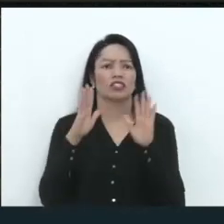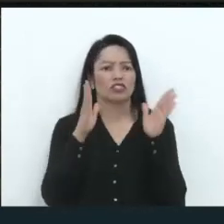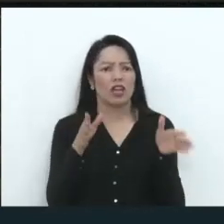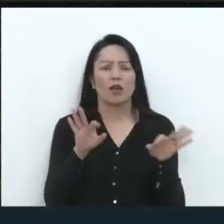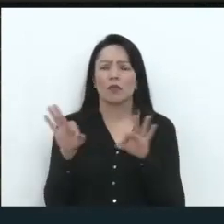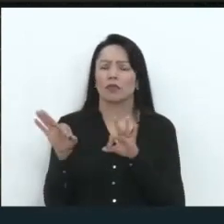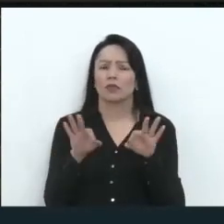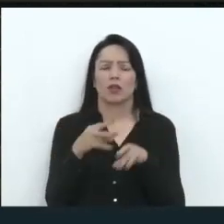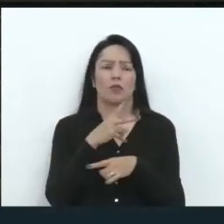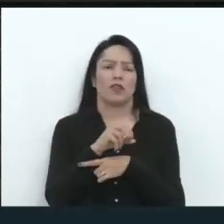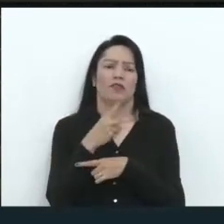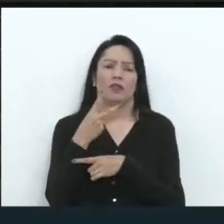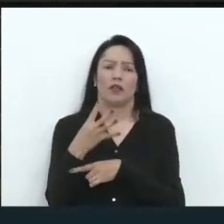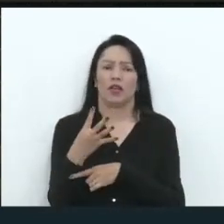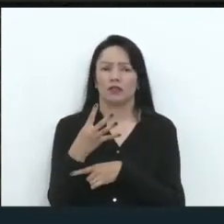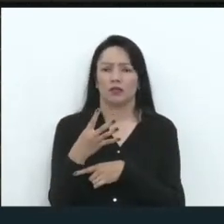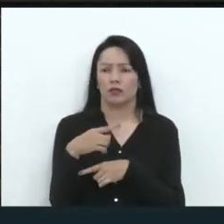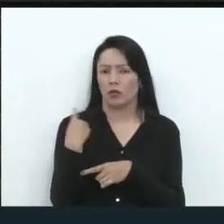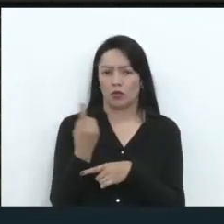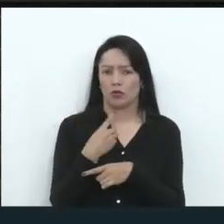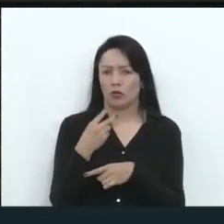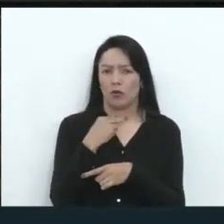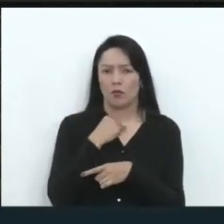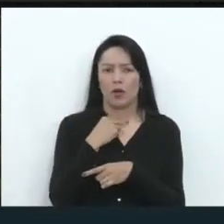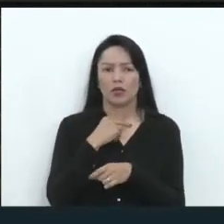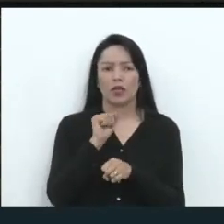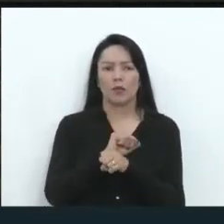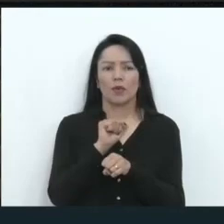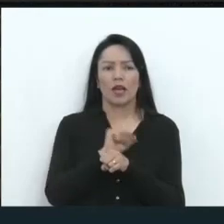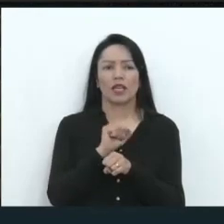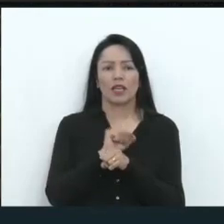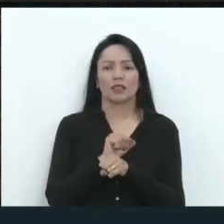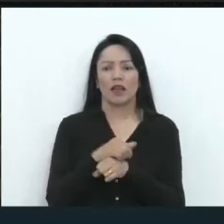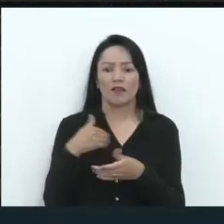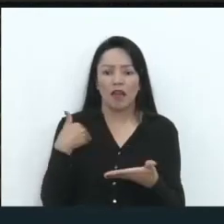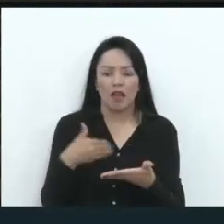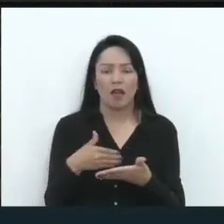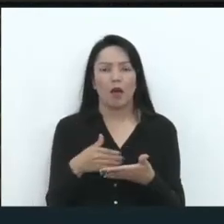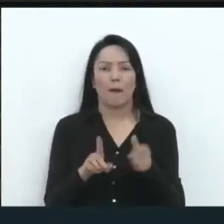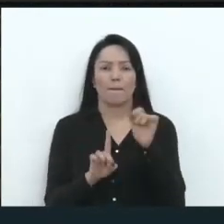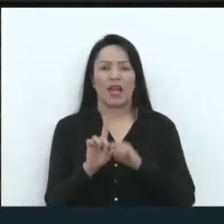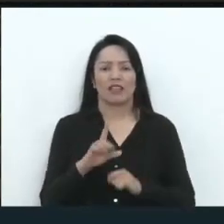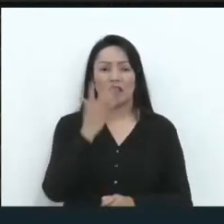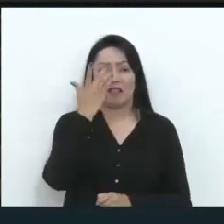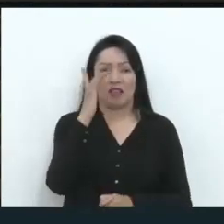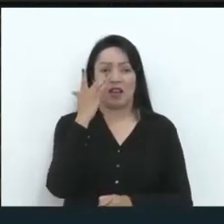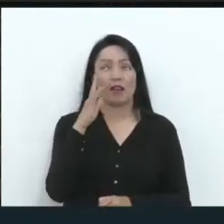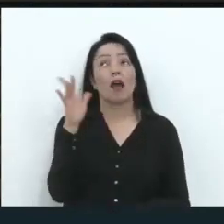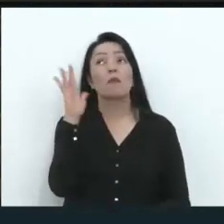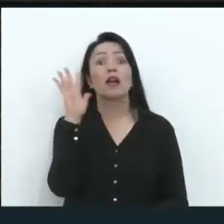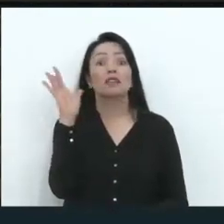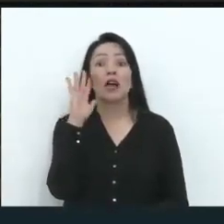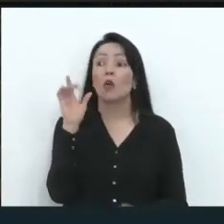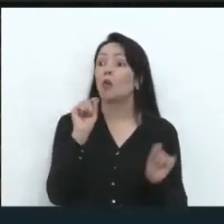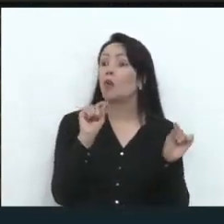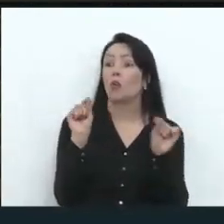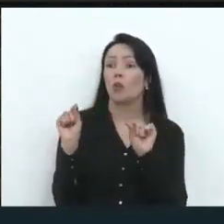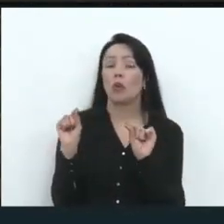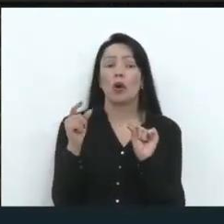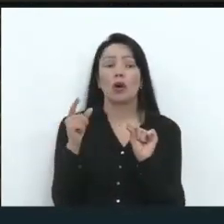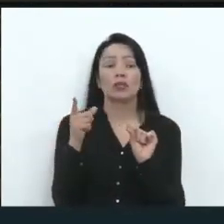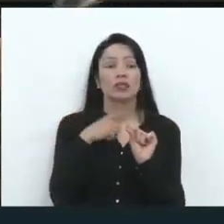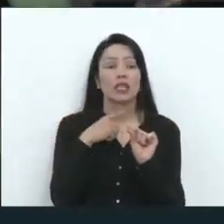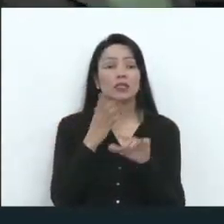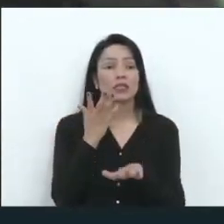planejando 2024. Nós não podemos esperar chegar o mês de fevereiro próximo para pensar aonde que nós vamos colocar